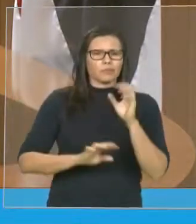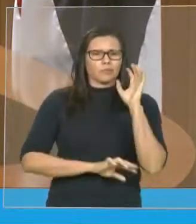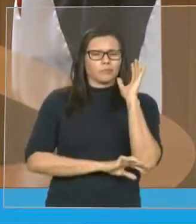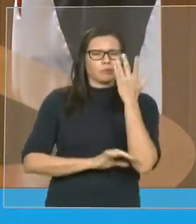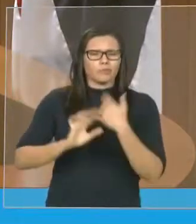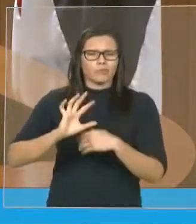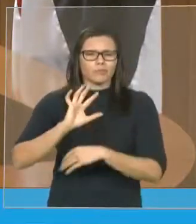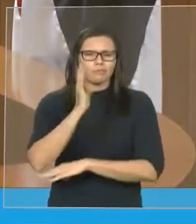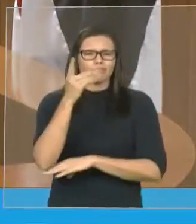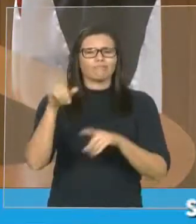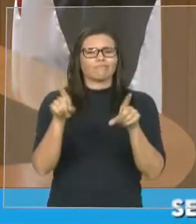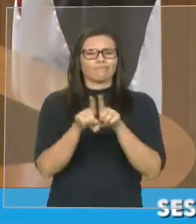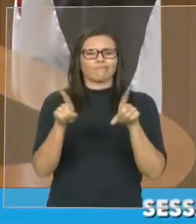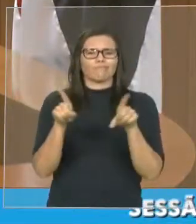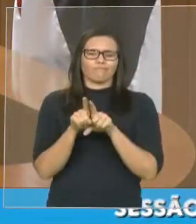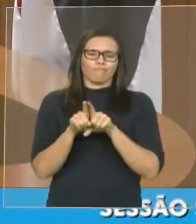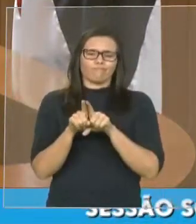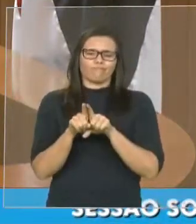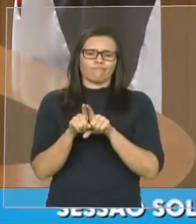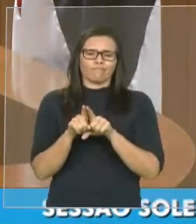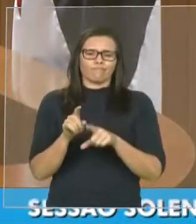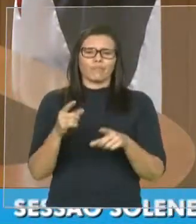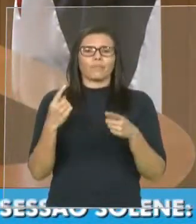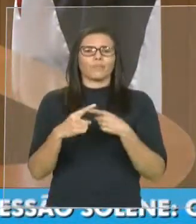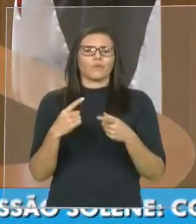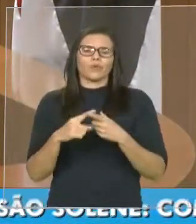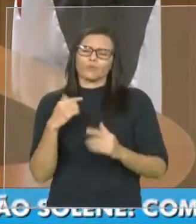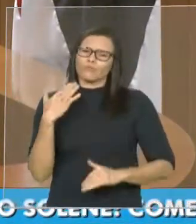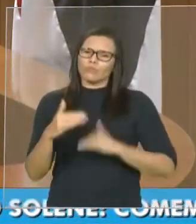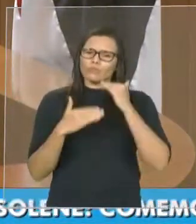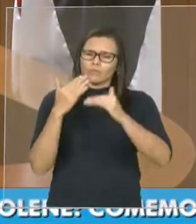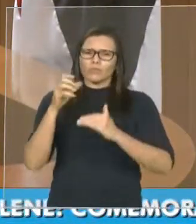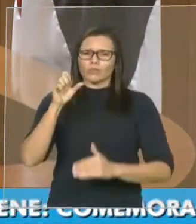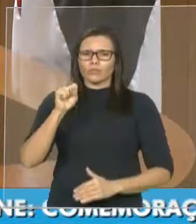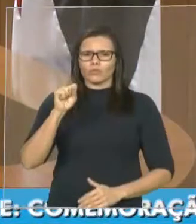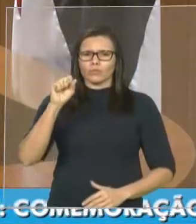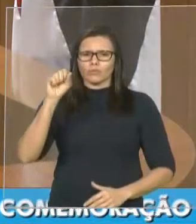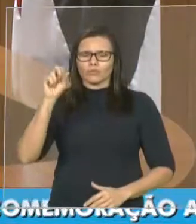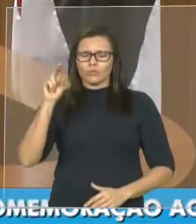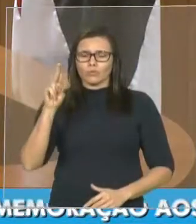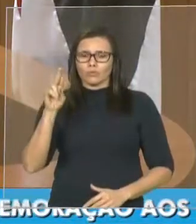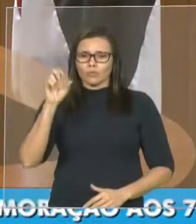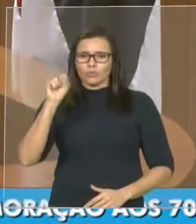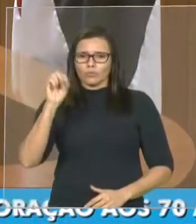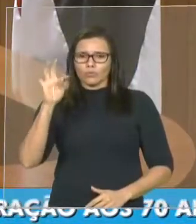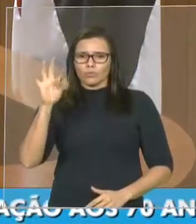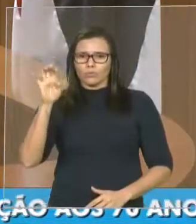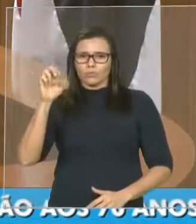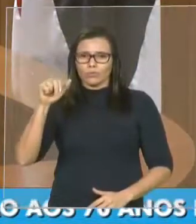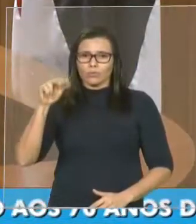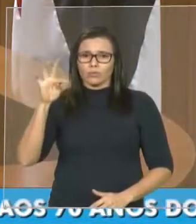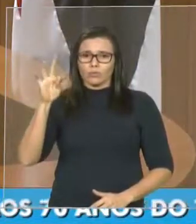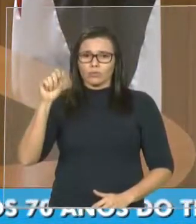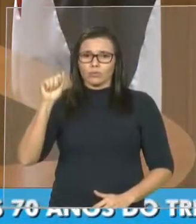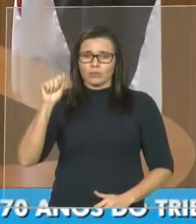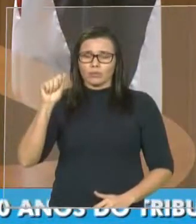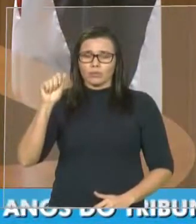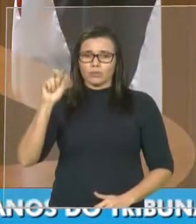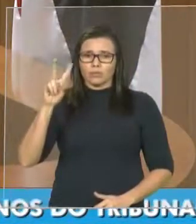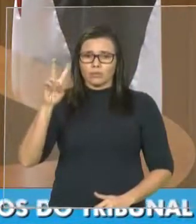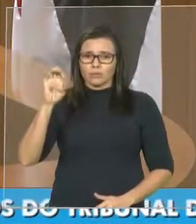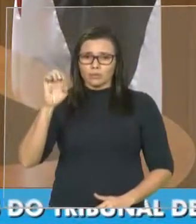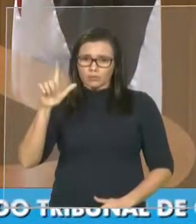qual o desenvolvimento sustentável representa uma nova forma de desenvolvimento econômico. O TCE está atento a